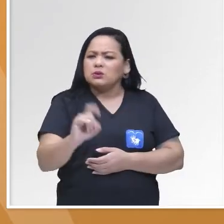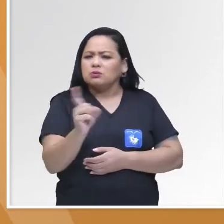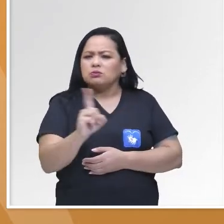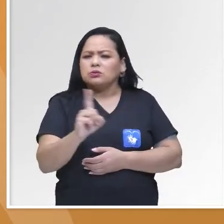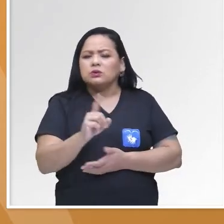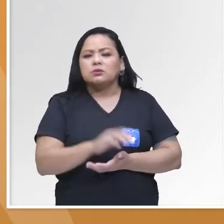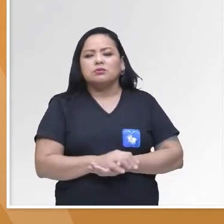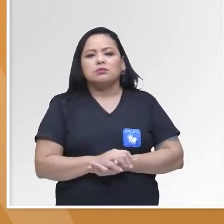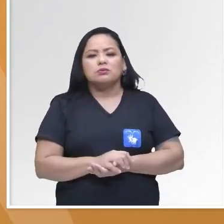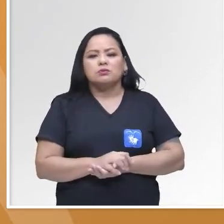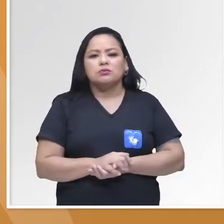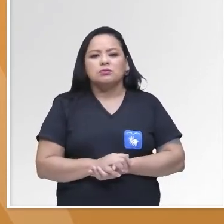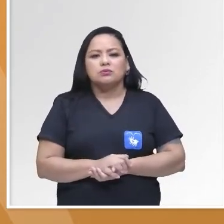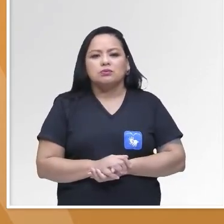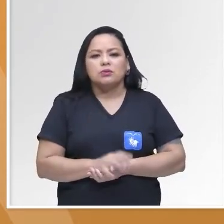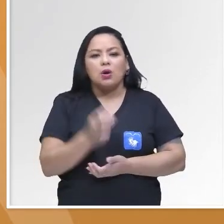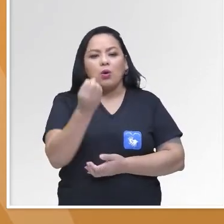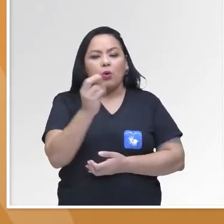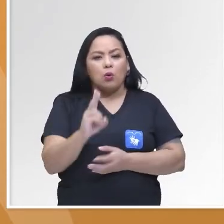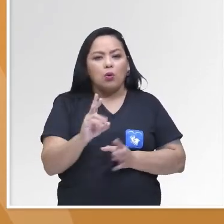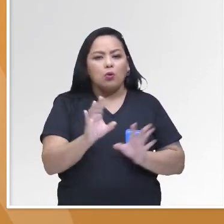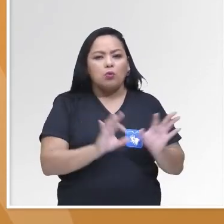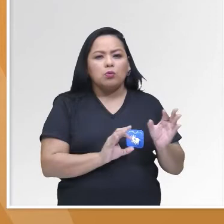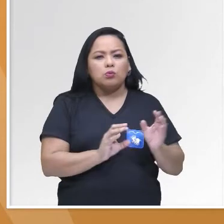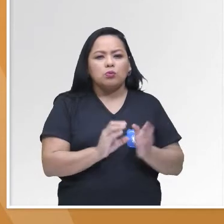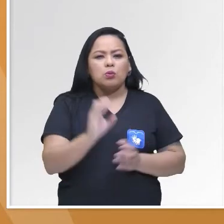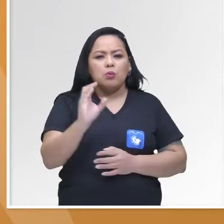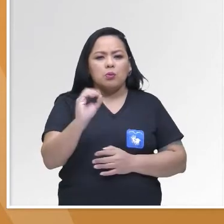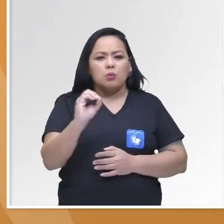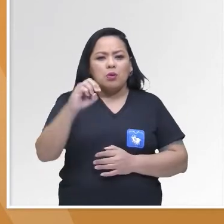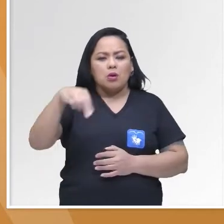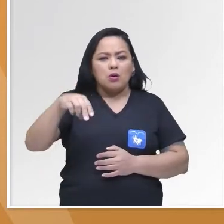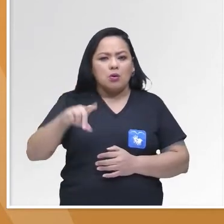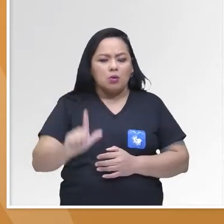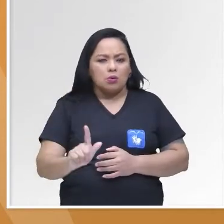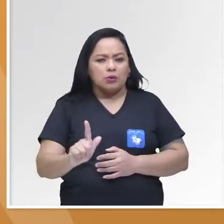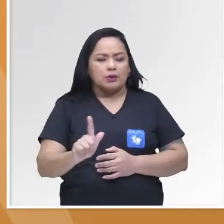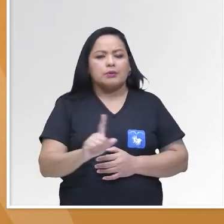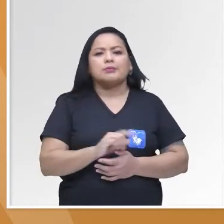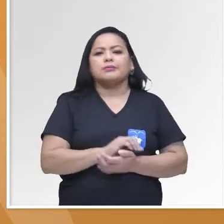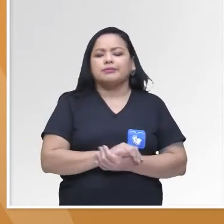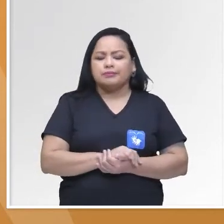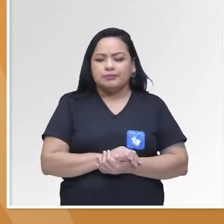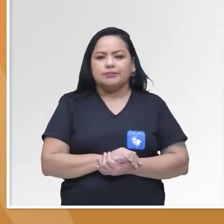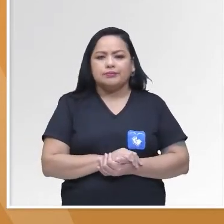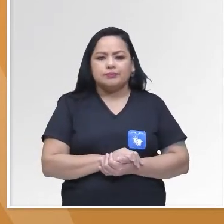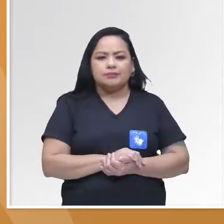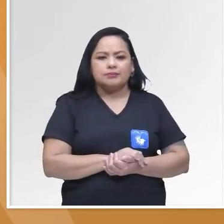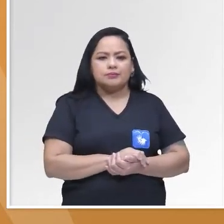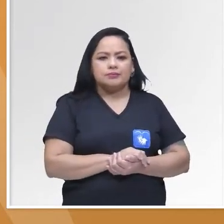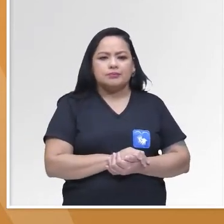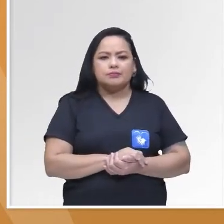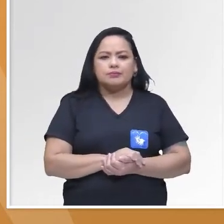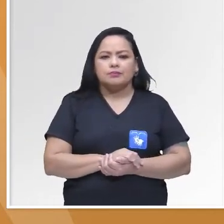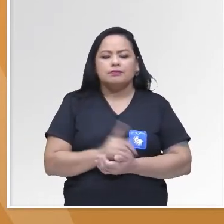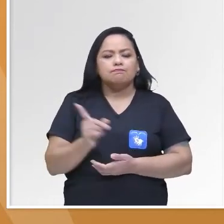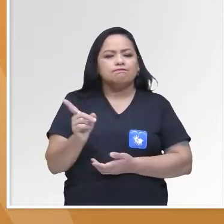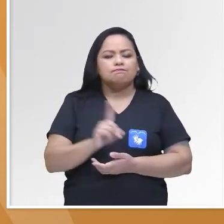e nem uma organização não governamental, como nós conhecemos, uma ONG.